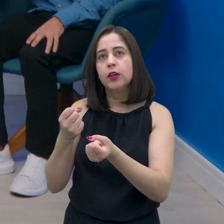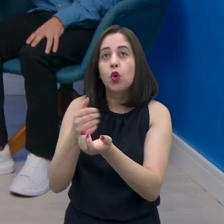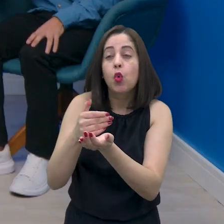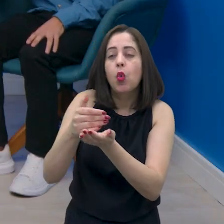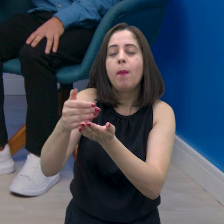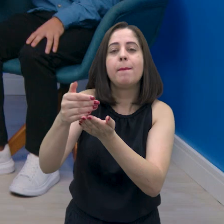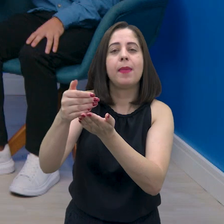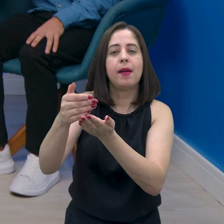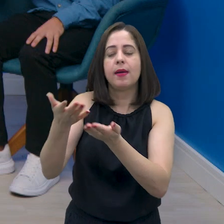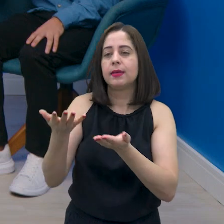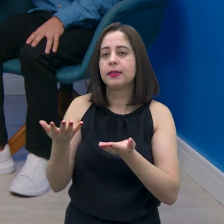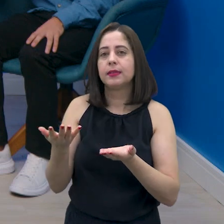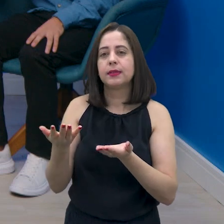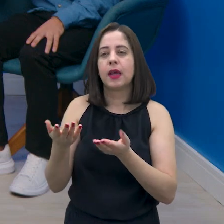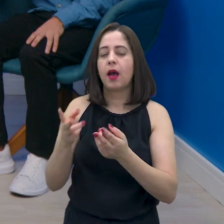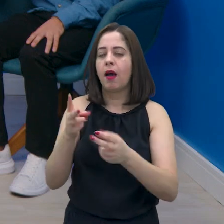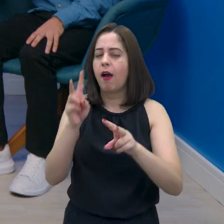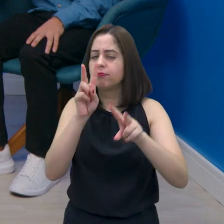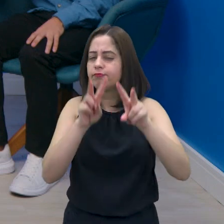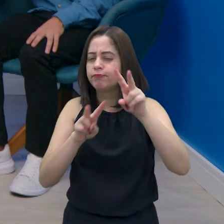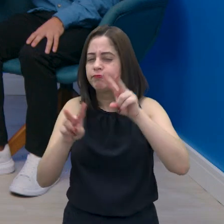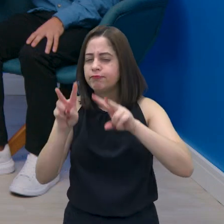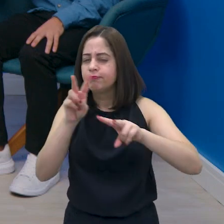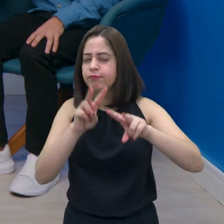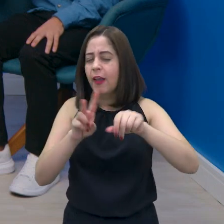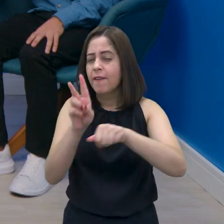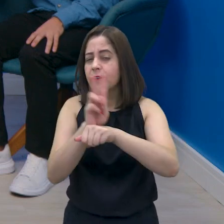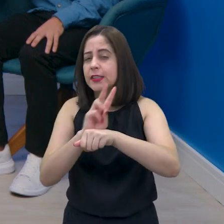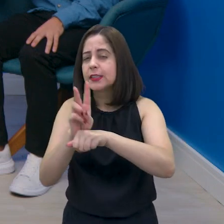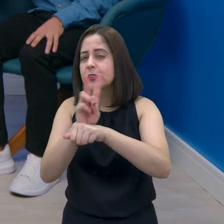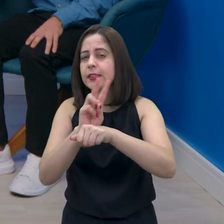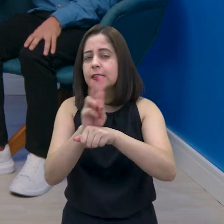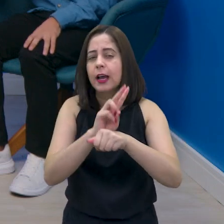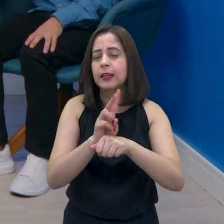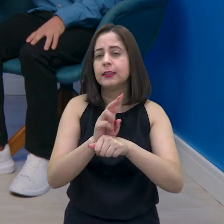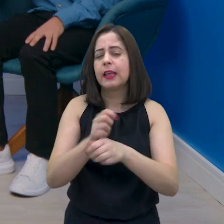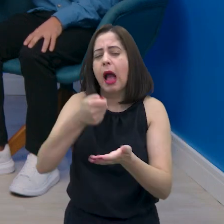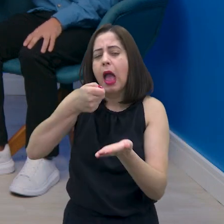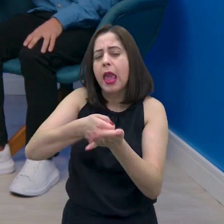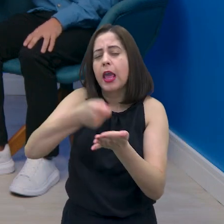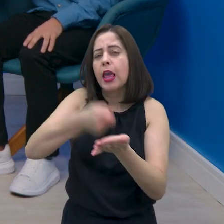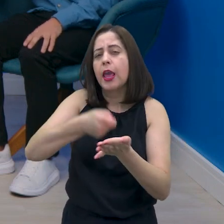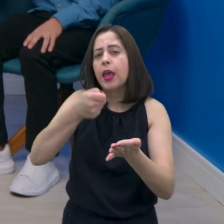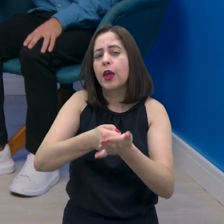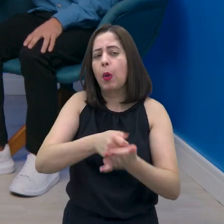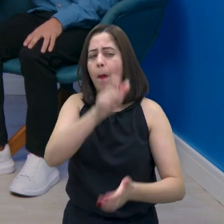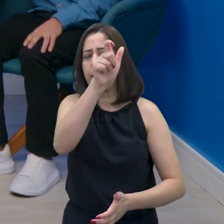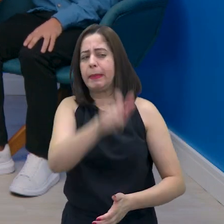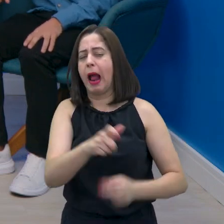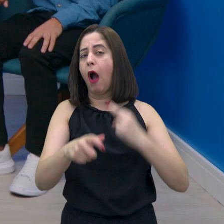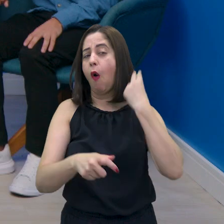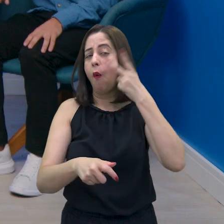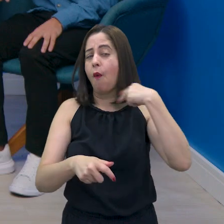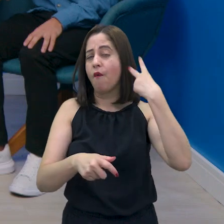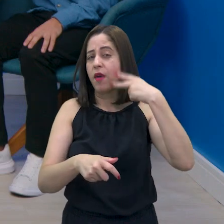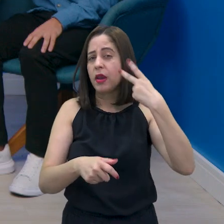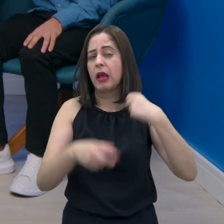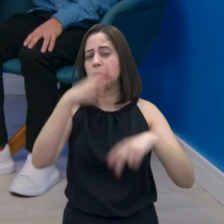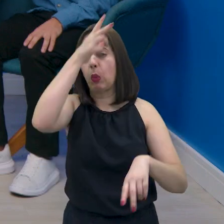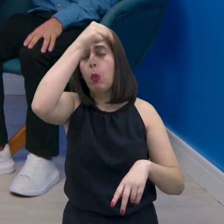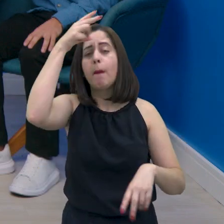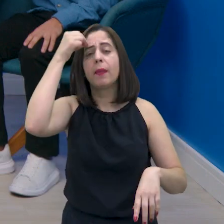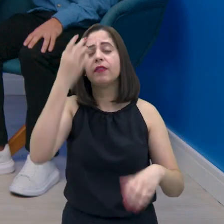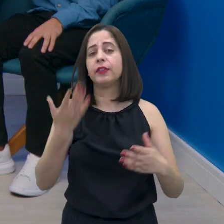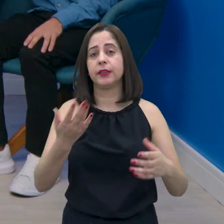começa a acompanhar e saber quando pode cobrar o vereador eleito, o prefeito